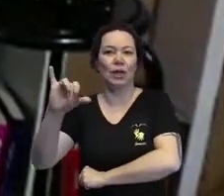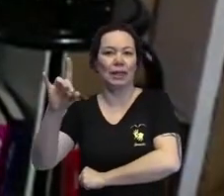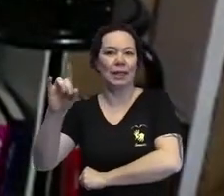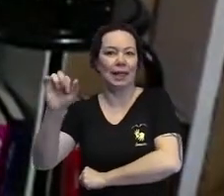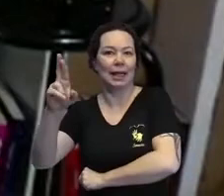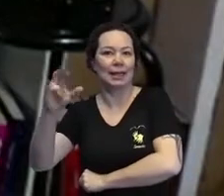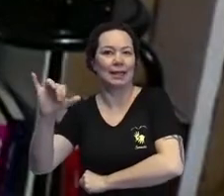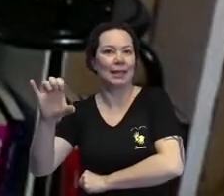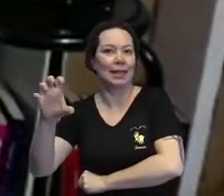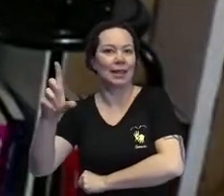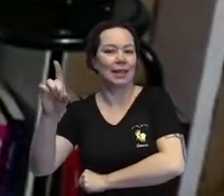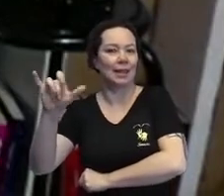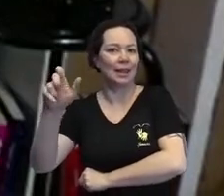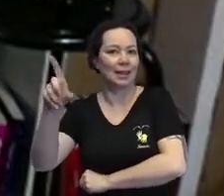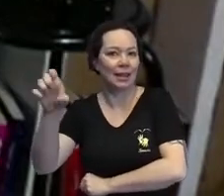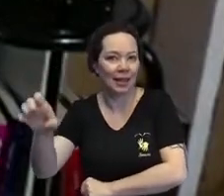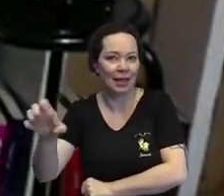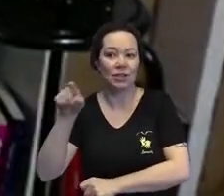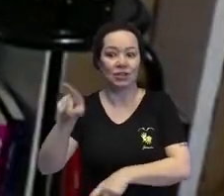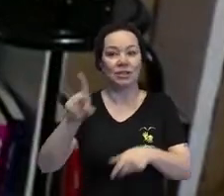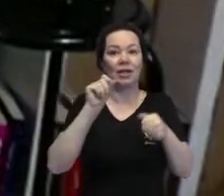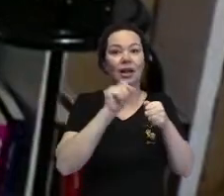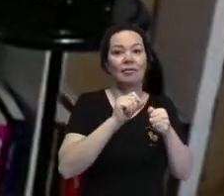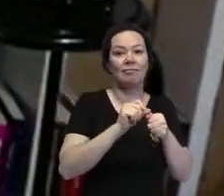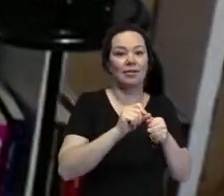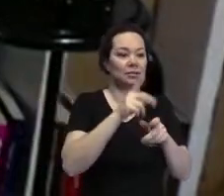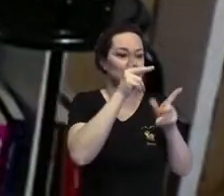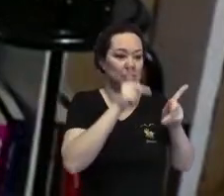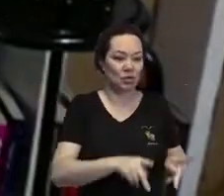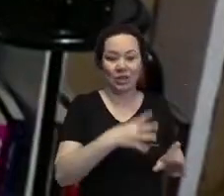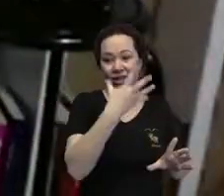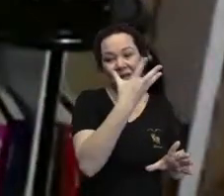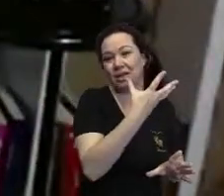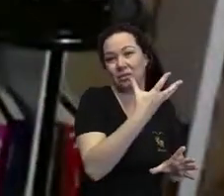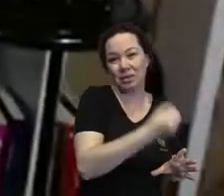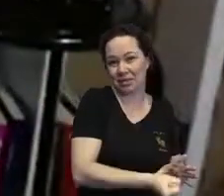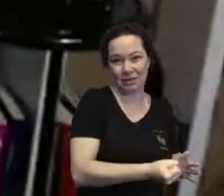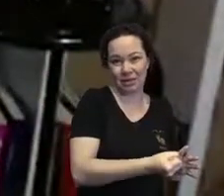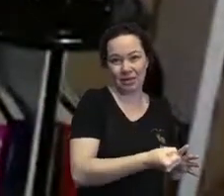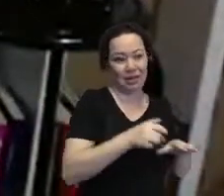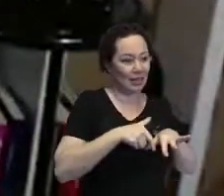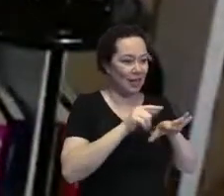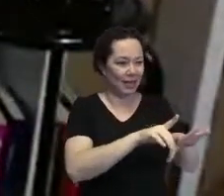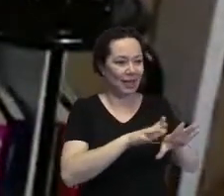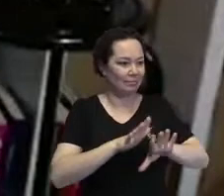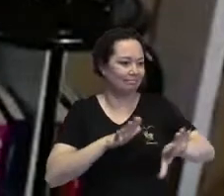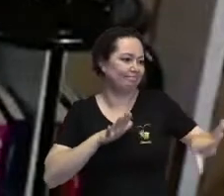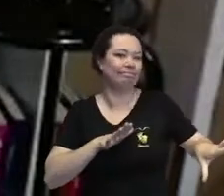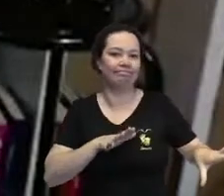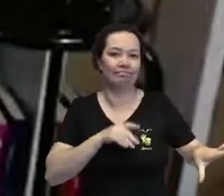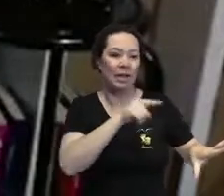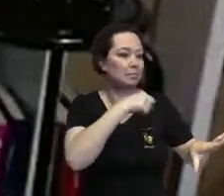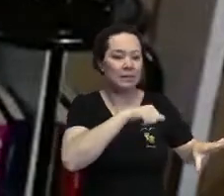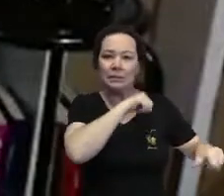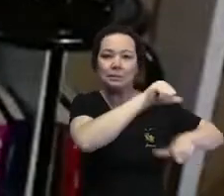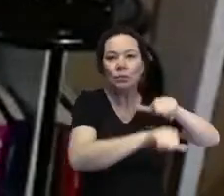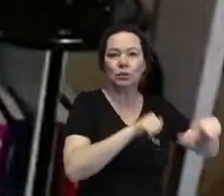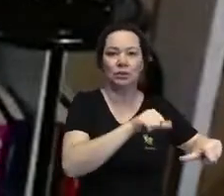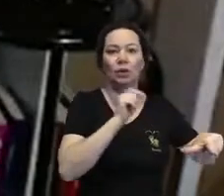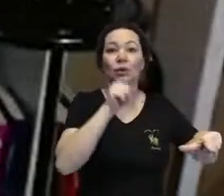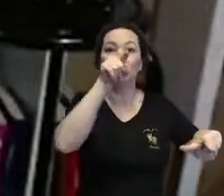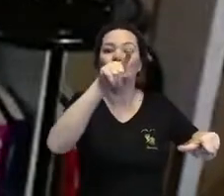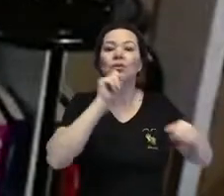sejam envergonhadas no seu id, no seu ego. O que nós estamos fazendo para isso? Eu acho que esse